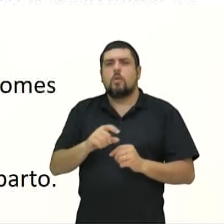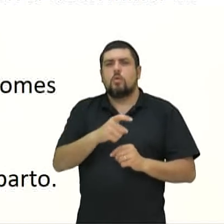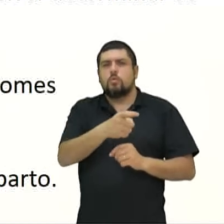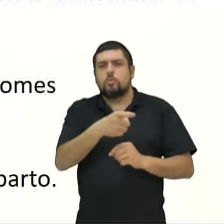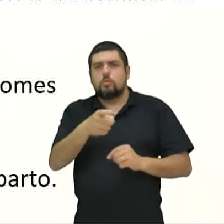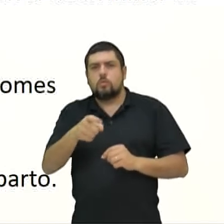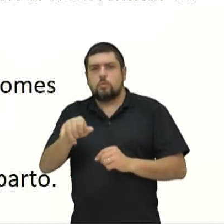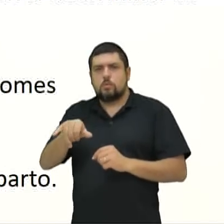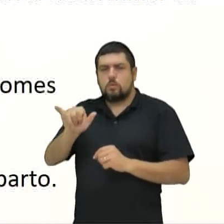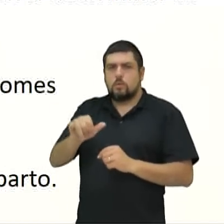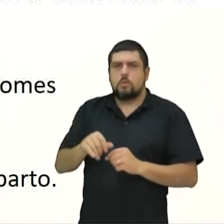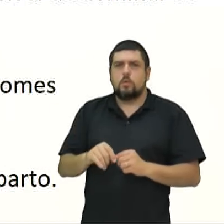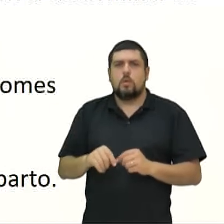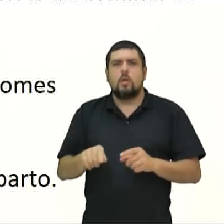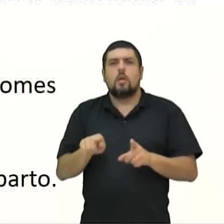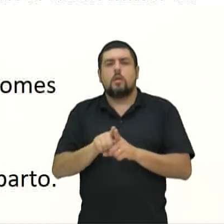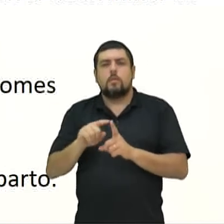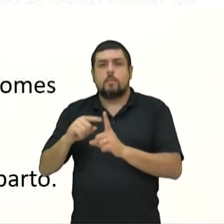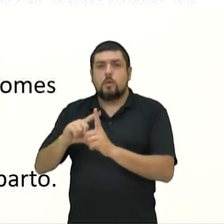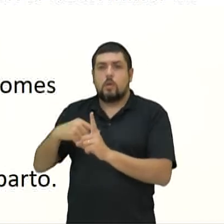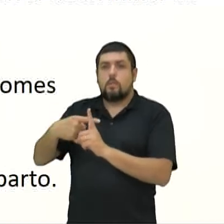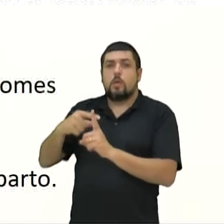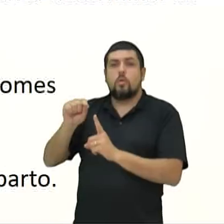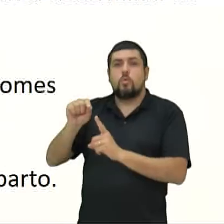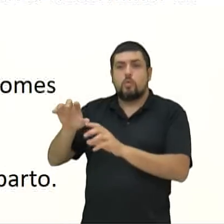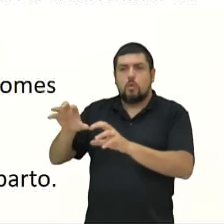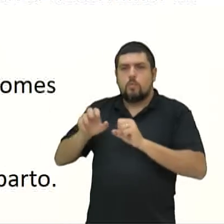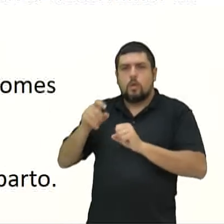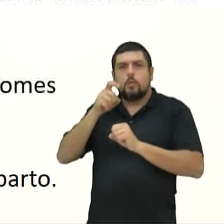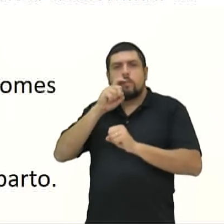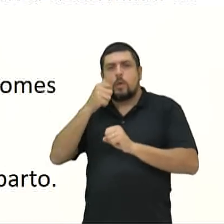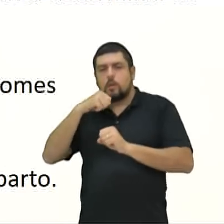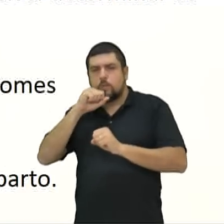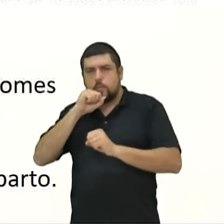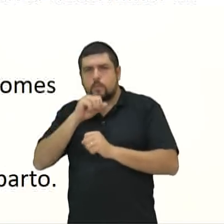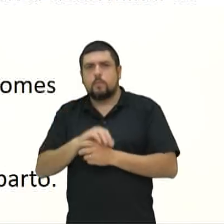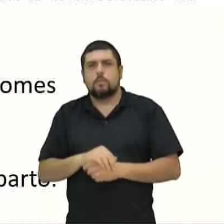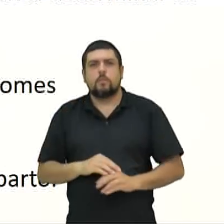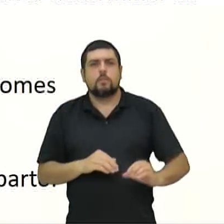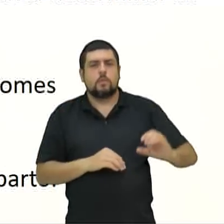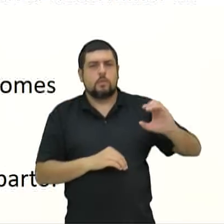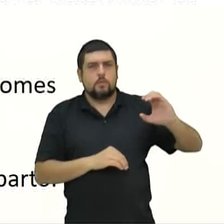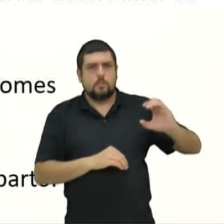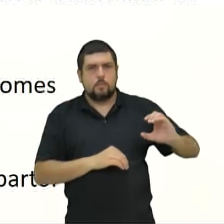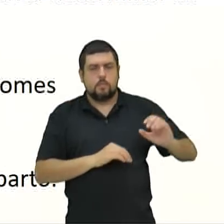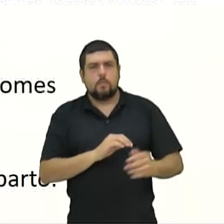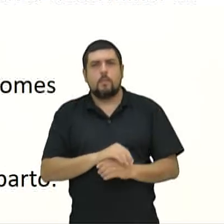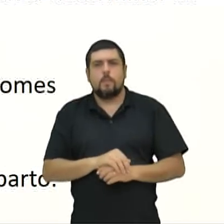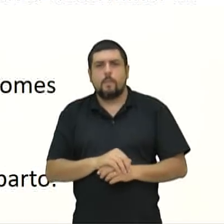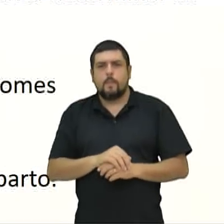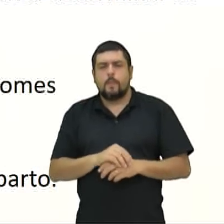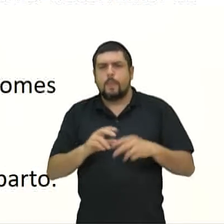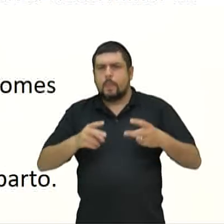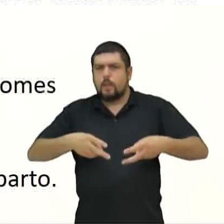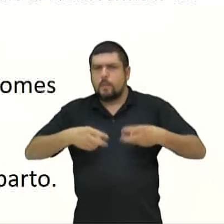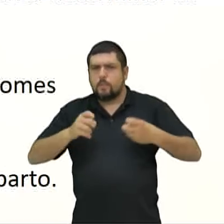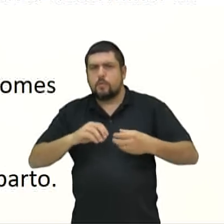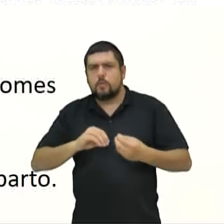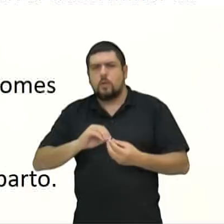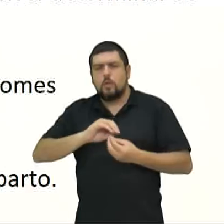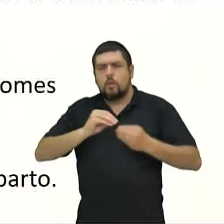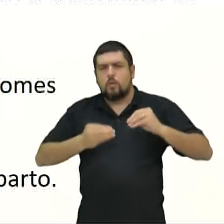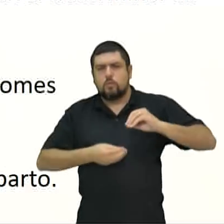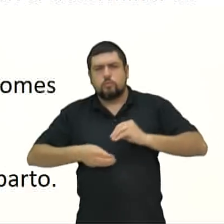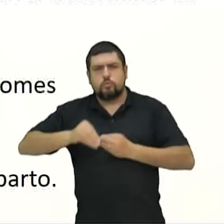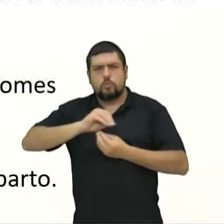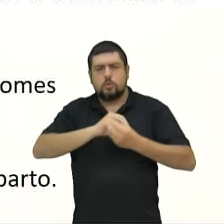47XXY e o cromossomo a mais pode ter sido herdado do pai ou da mãe? Letra C. Por meio da observação de hemácias na corrente